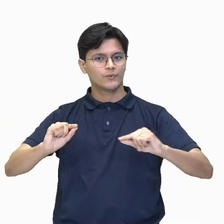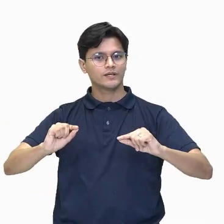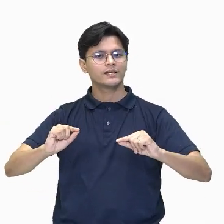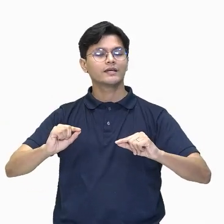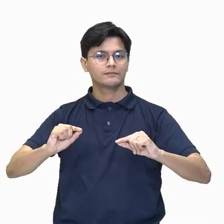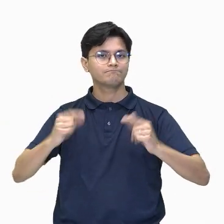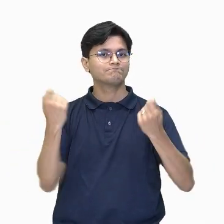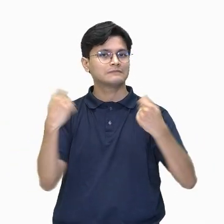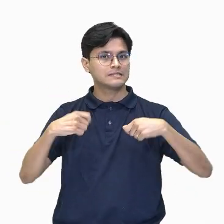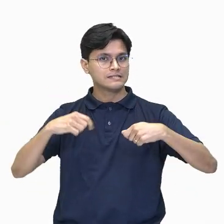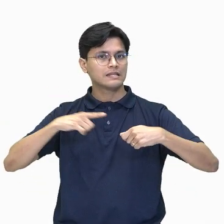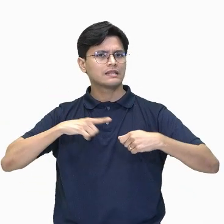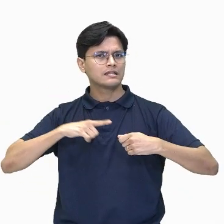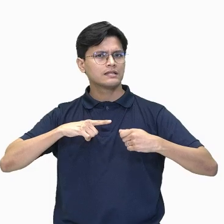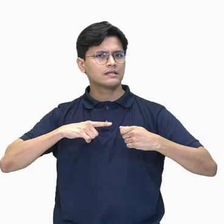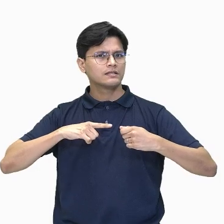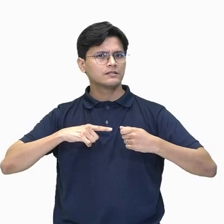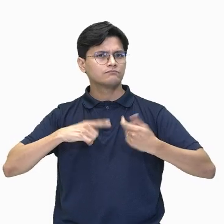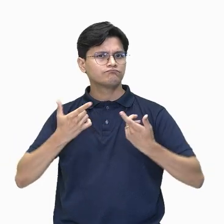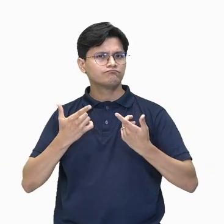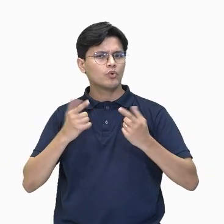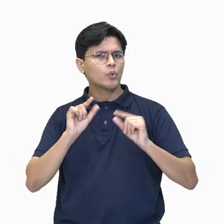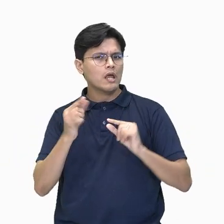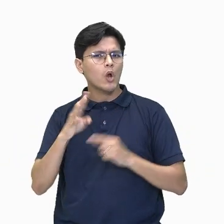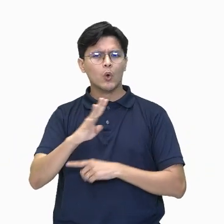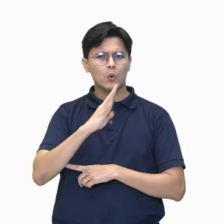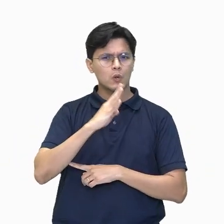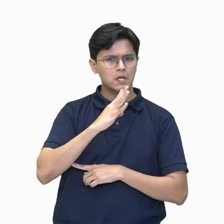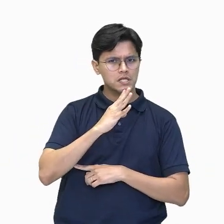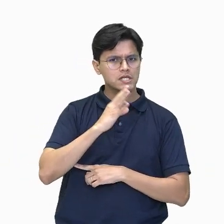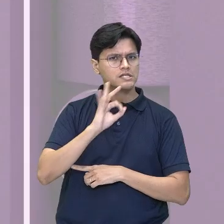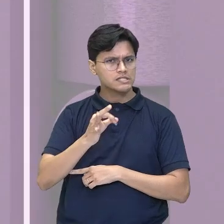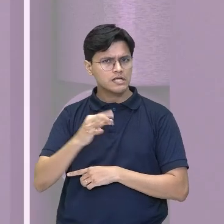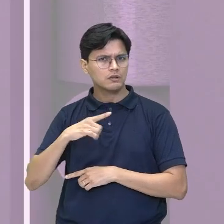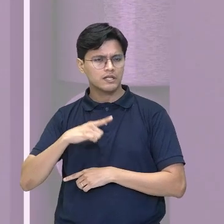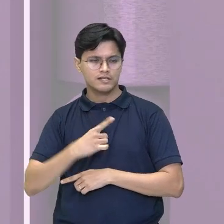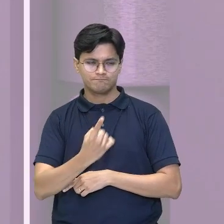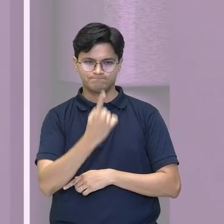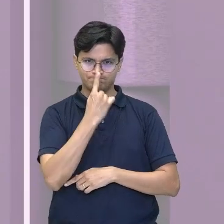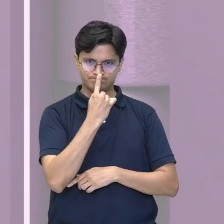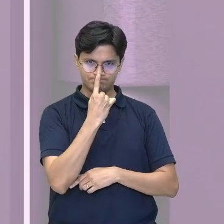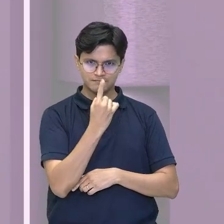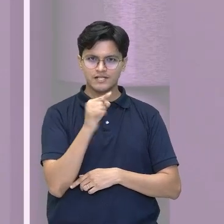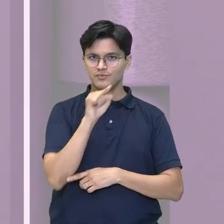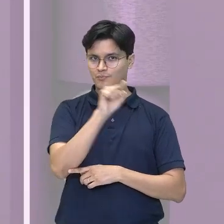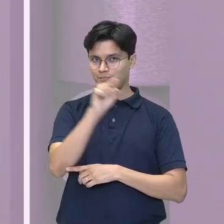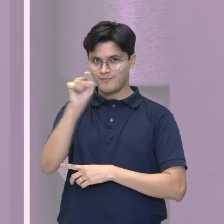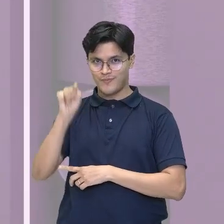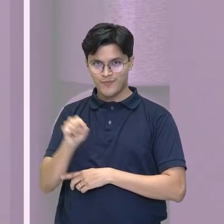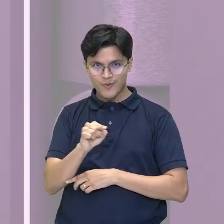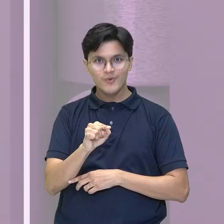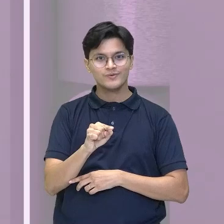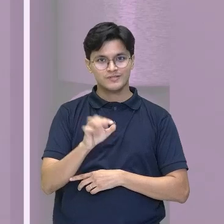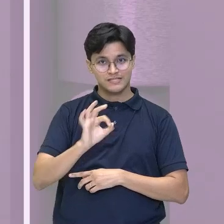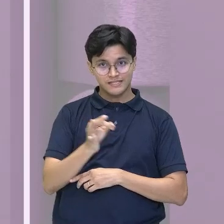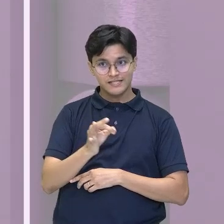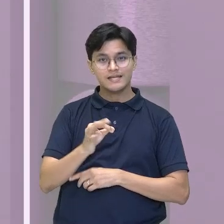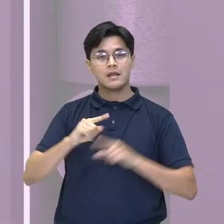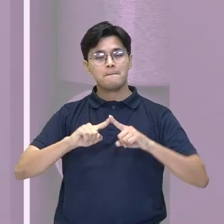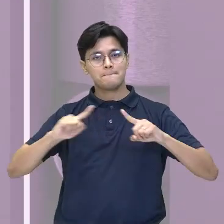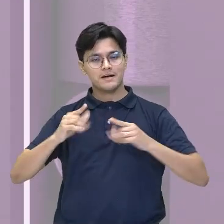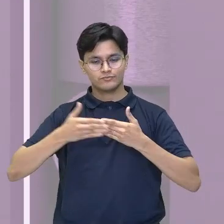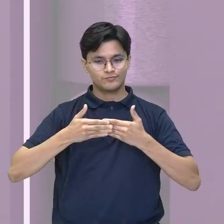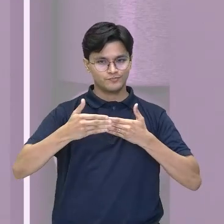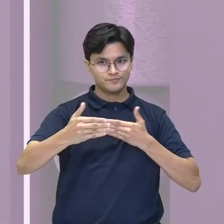ter uma certa intimidade para poder localizar. Tudo bem? Mas avançando um pouco aqui na nossa